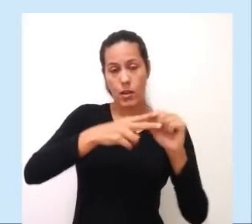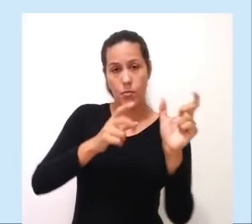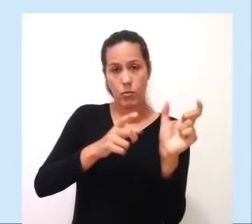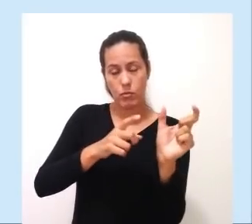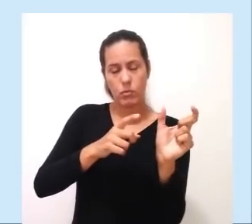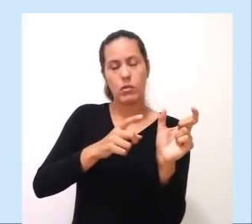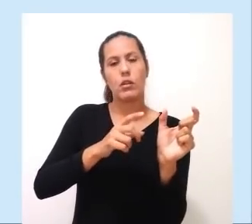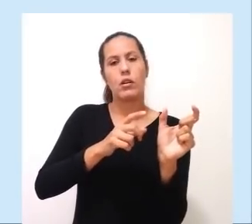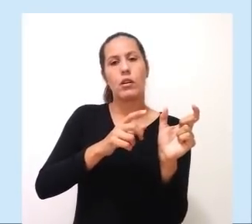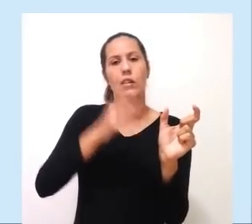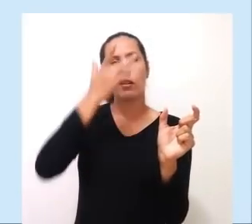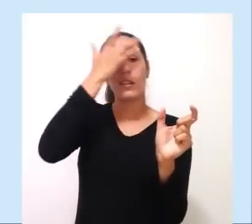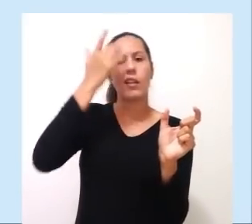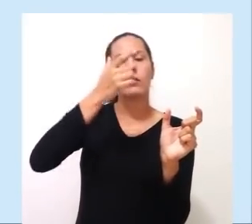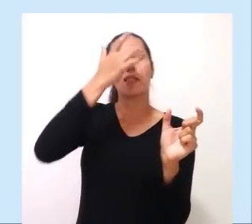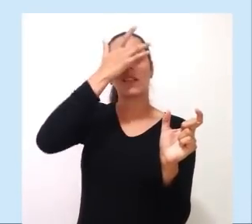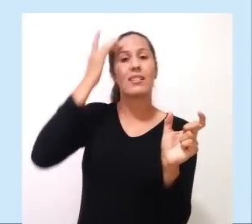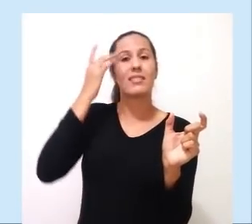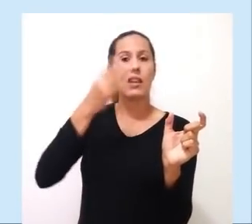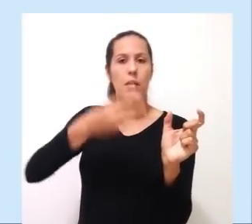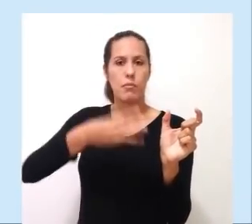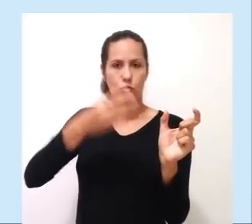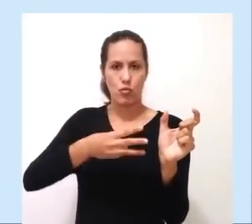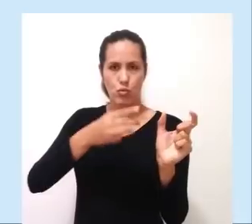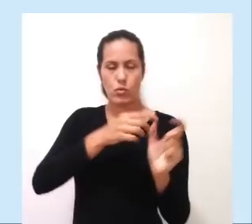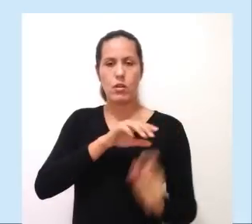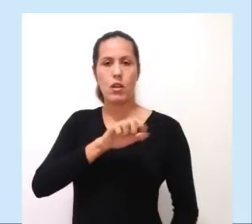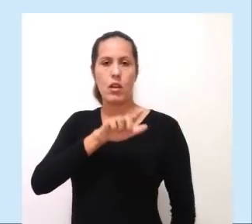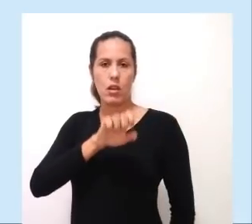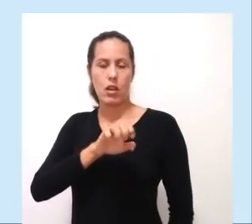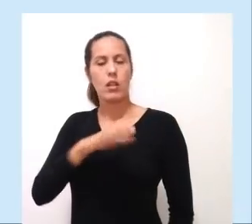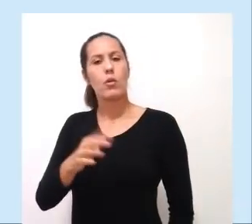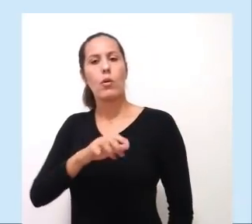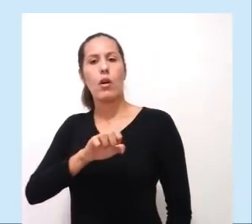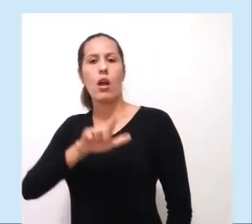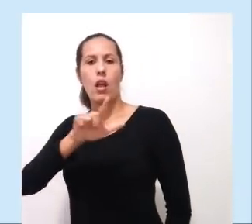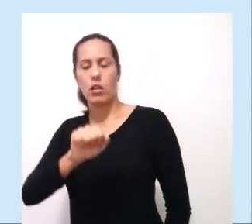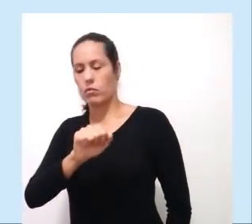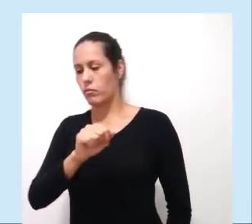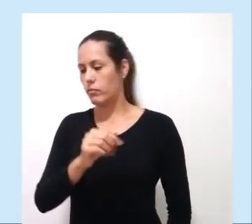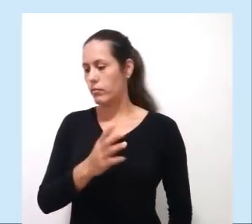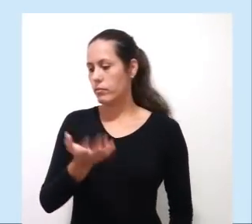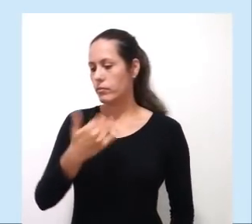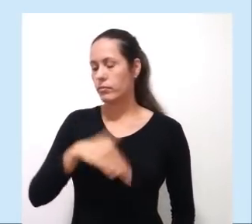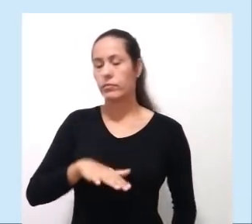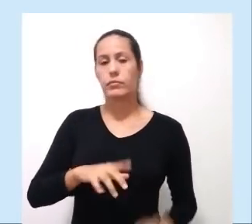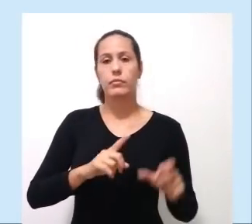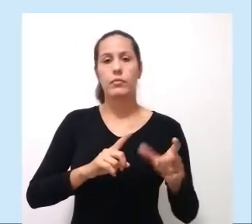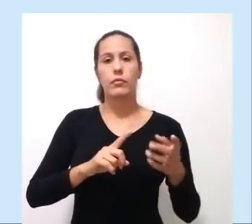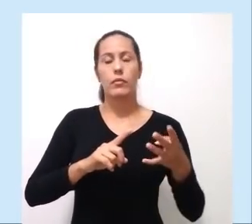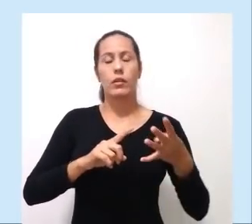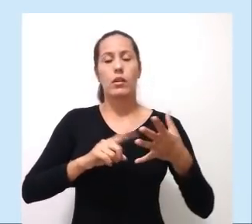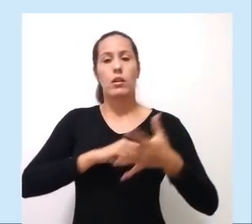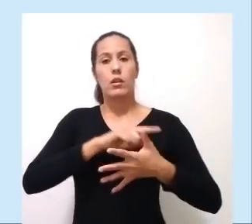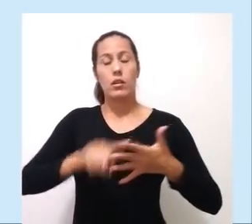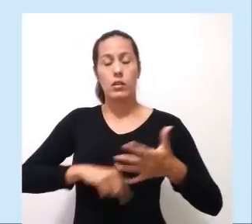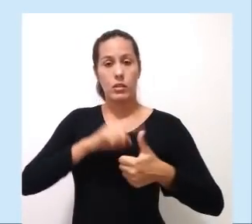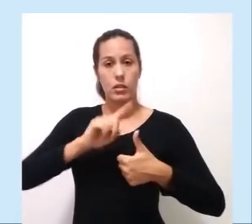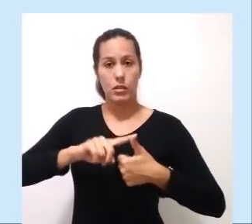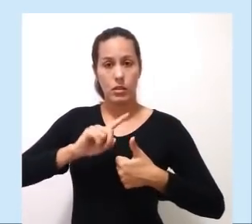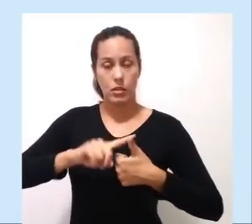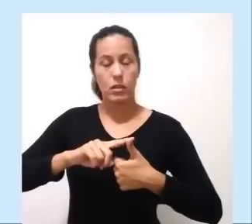justamente uma relação com esse uso da terceira pessoa, porque o discurso indireto usa um narrador. E ser bem